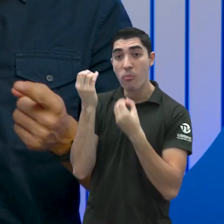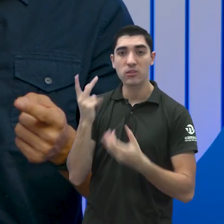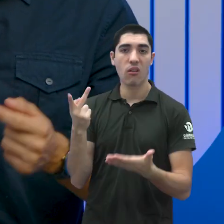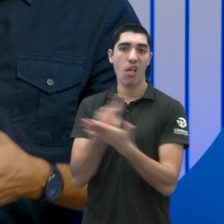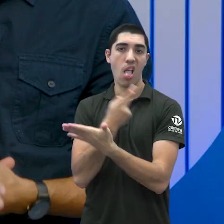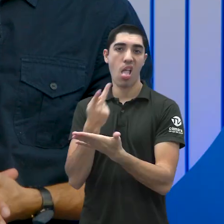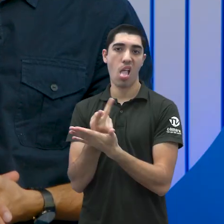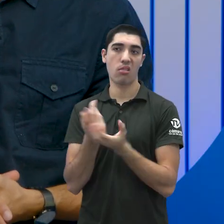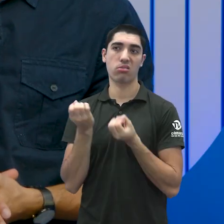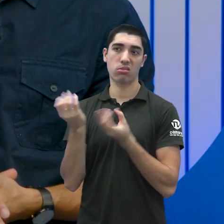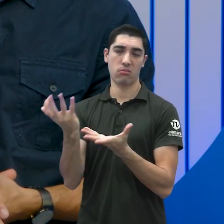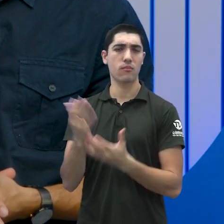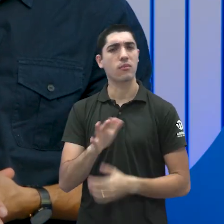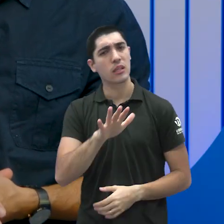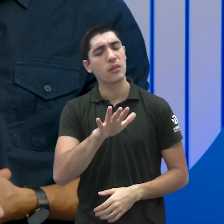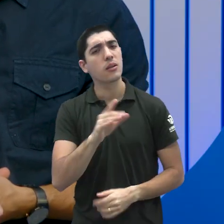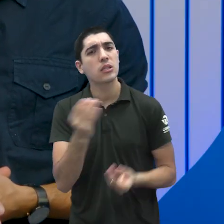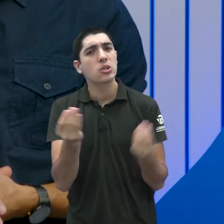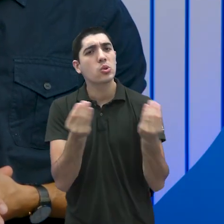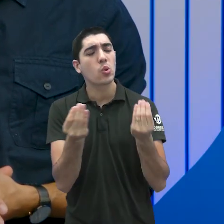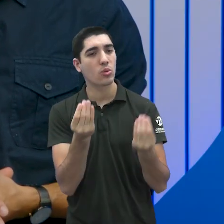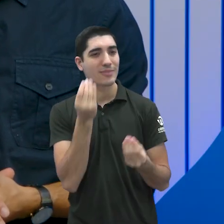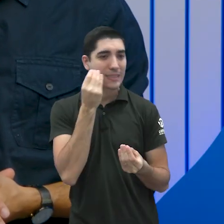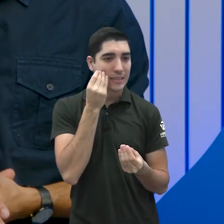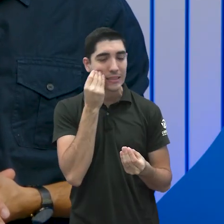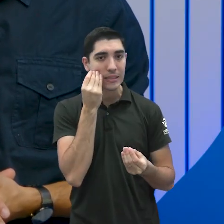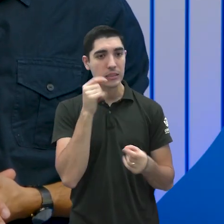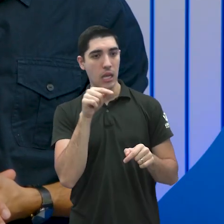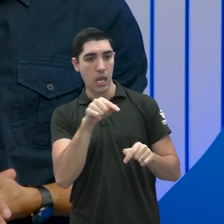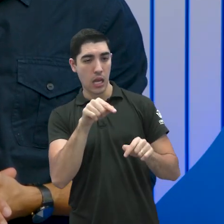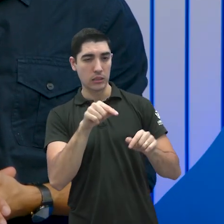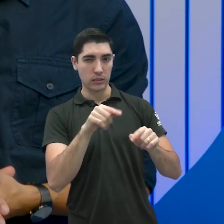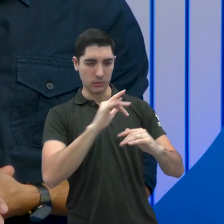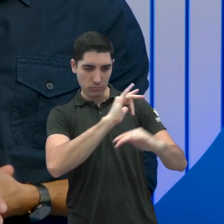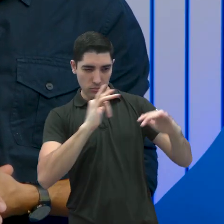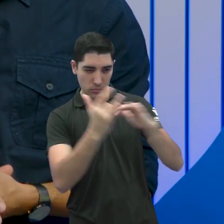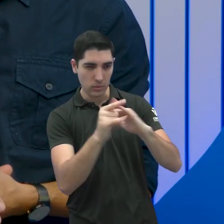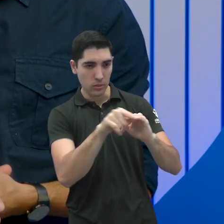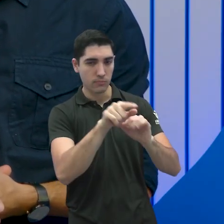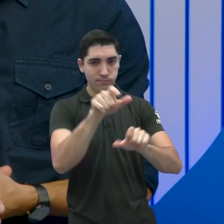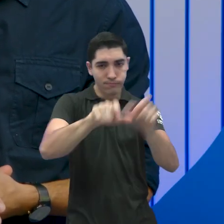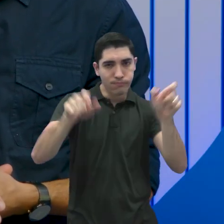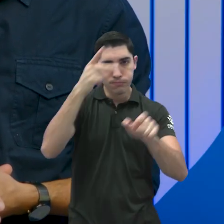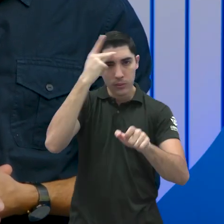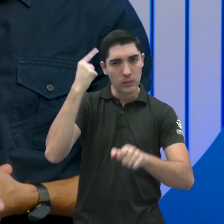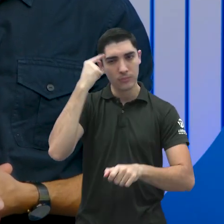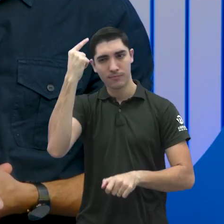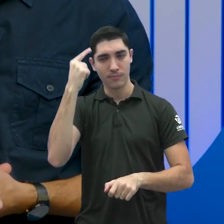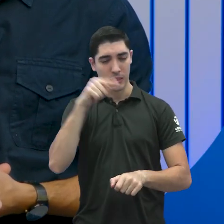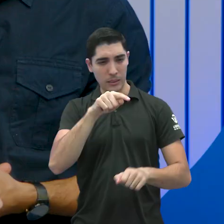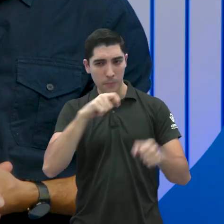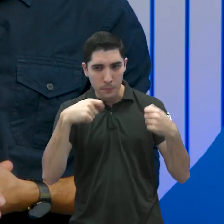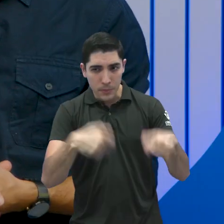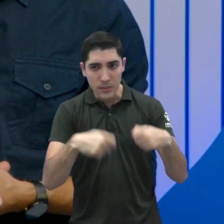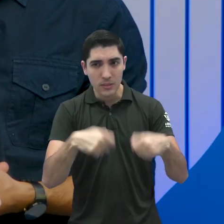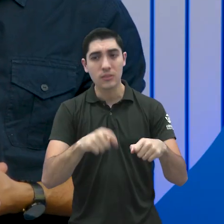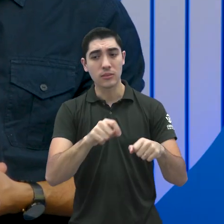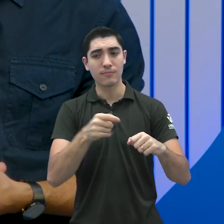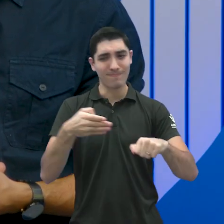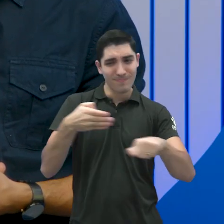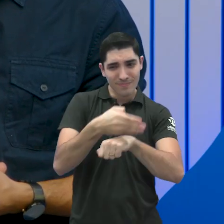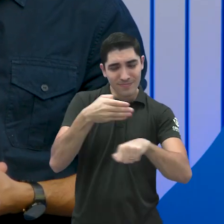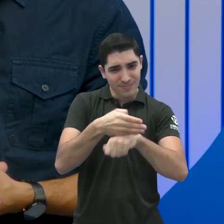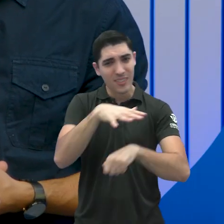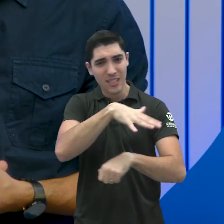a desinformação. É isso mesmo. E como equilibrar o potencial transformador das redes com a necessidade